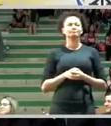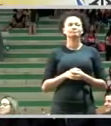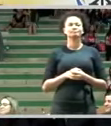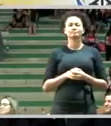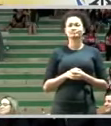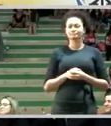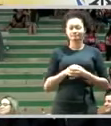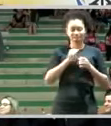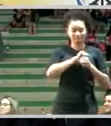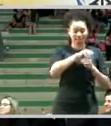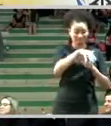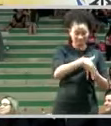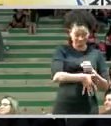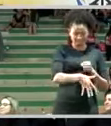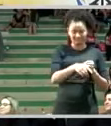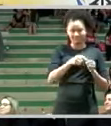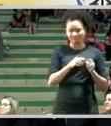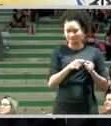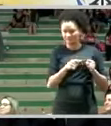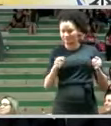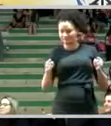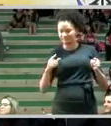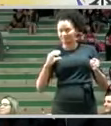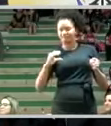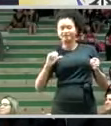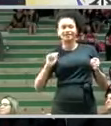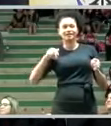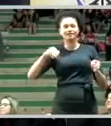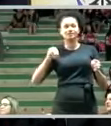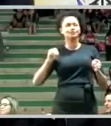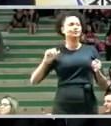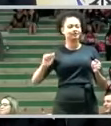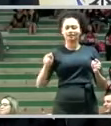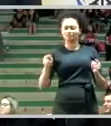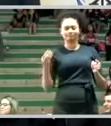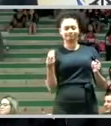Rio Largo está na rota, Canoa não está.